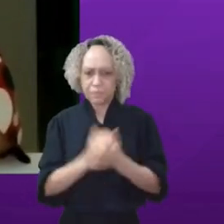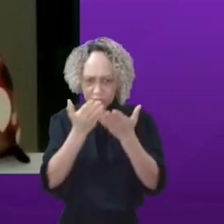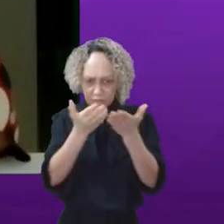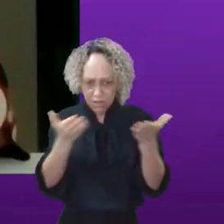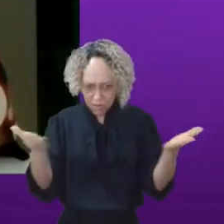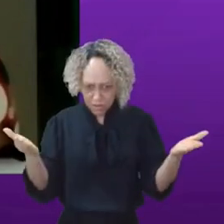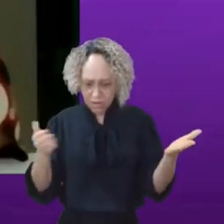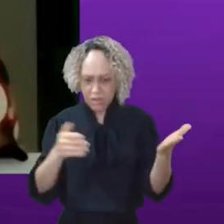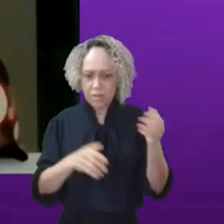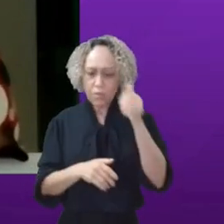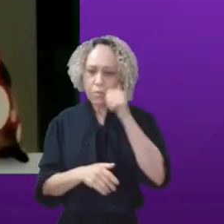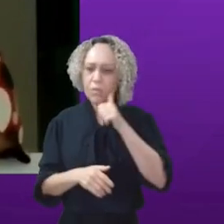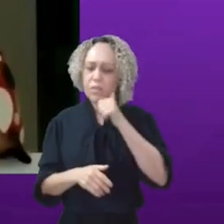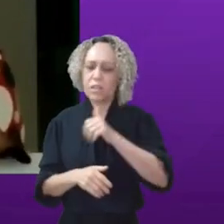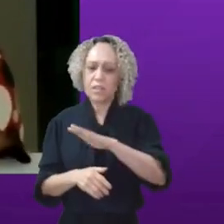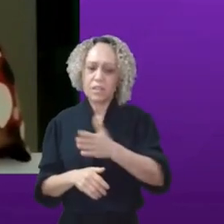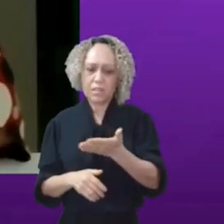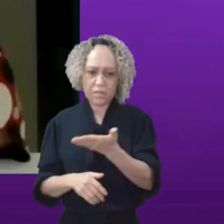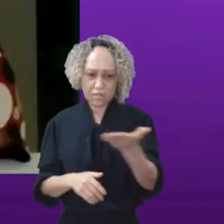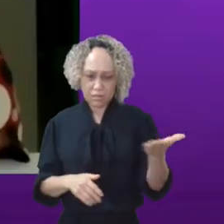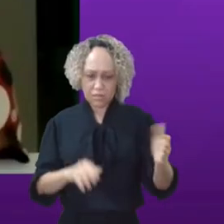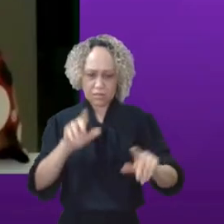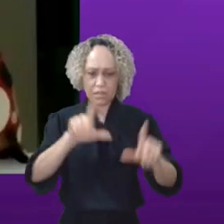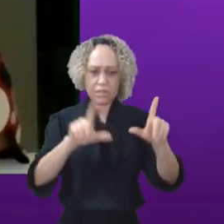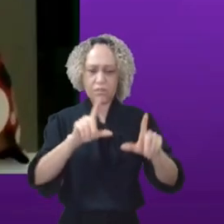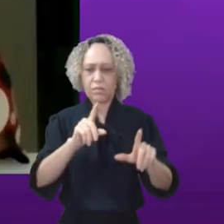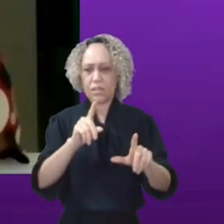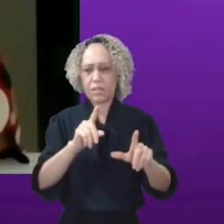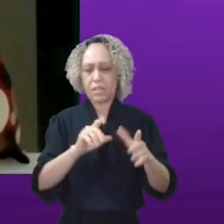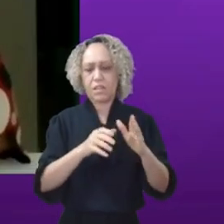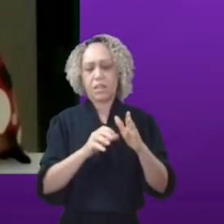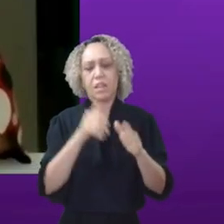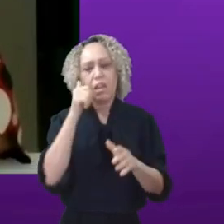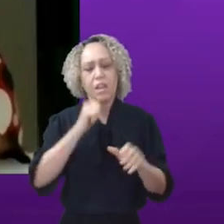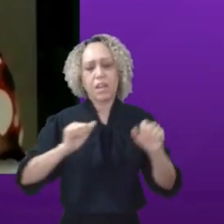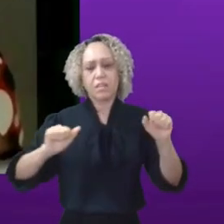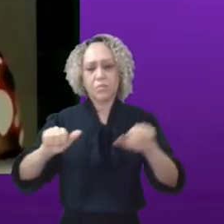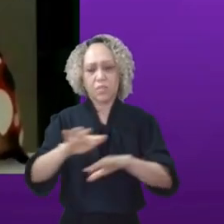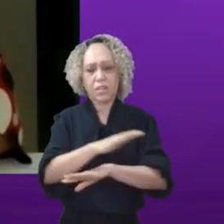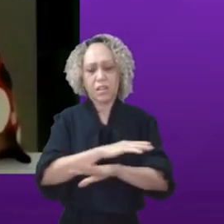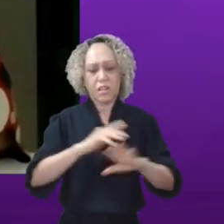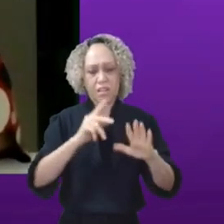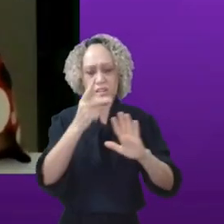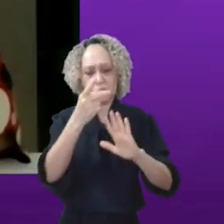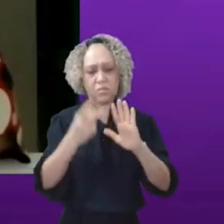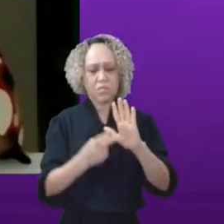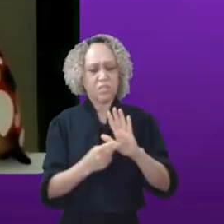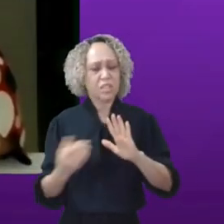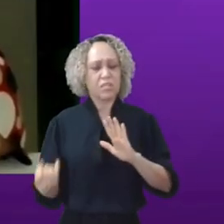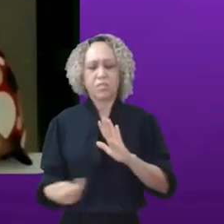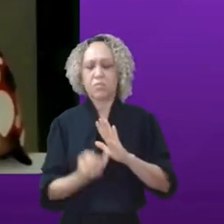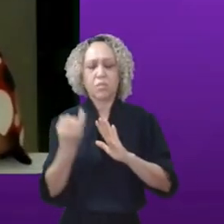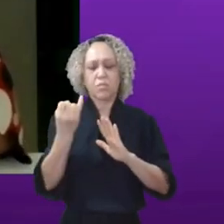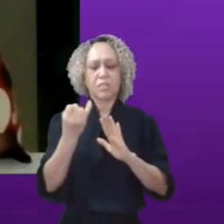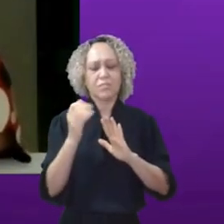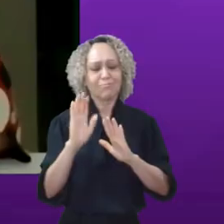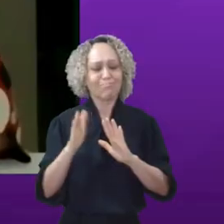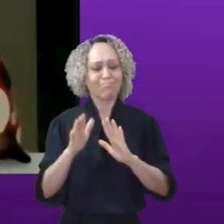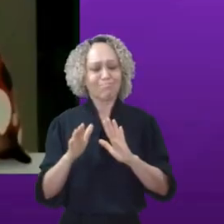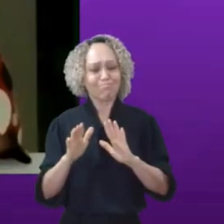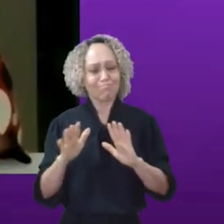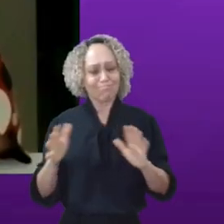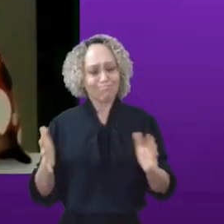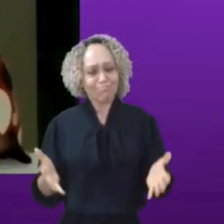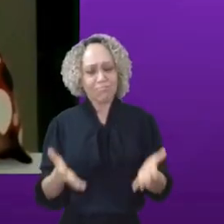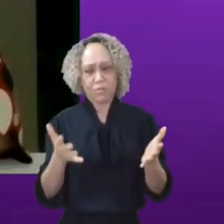vocês, mulheres, né, da TV, Elas por Elas, esse projeto tão importante que já fez muito,